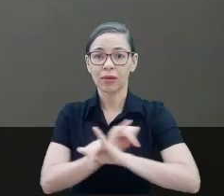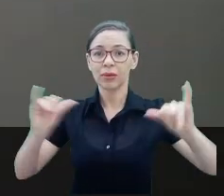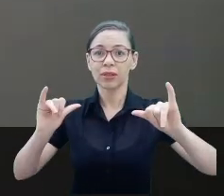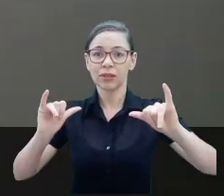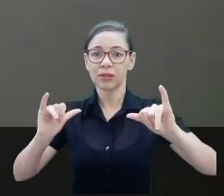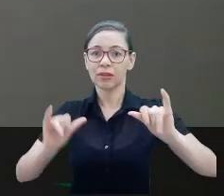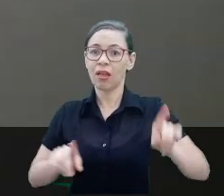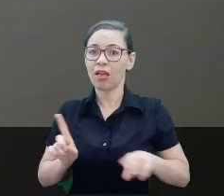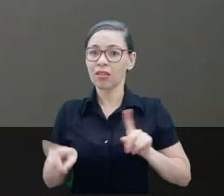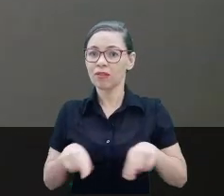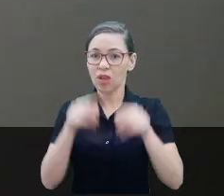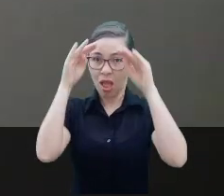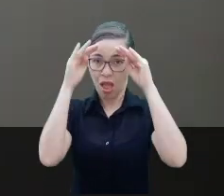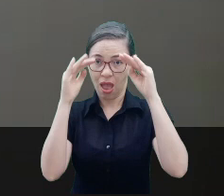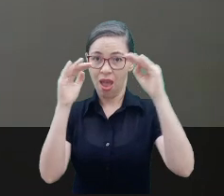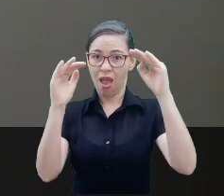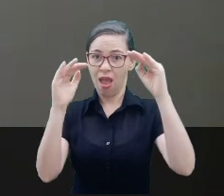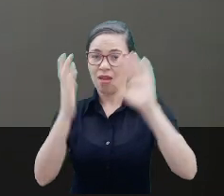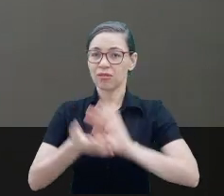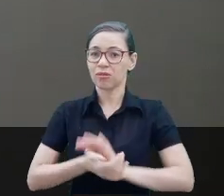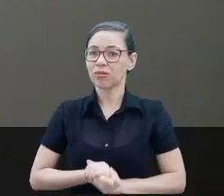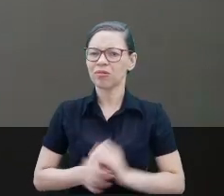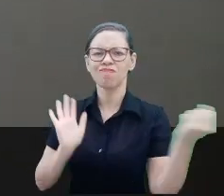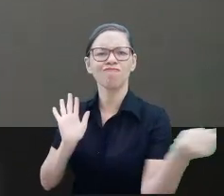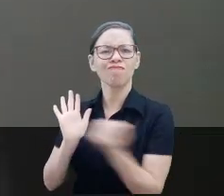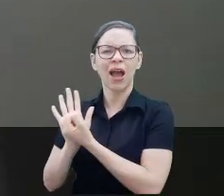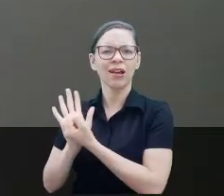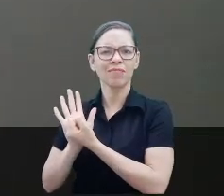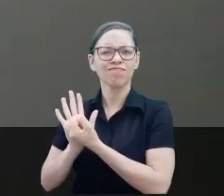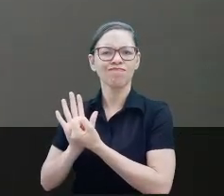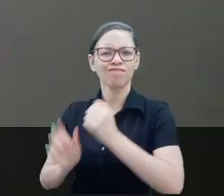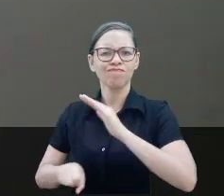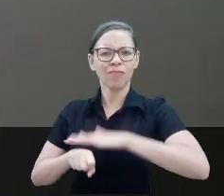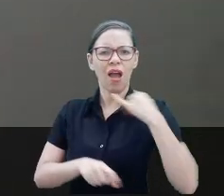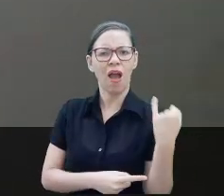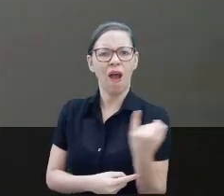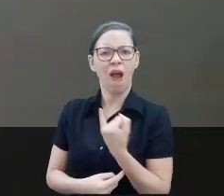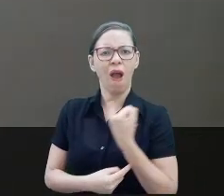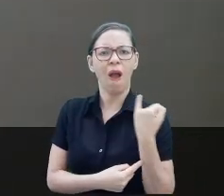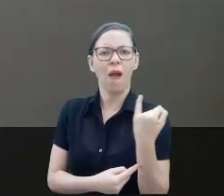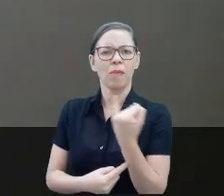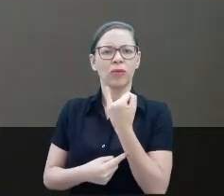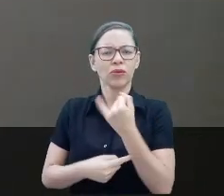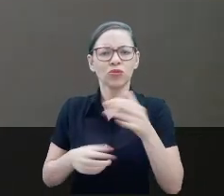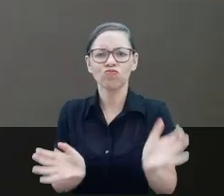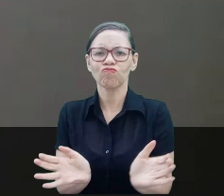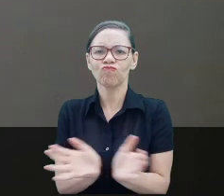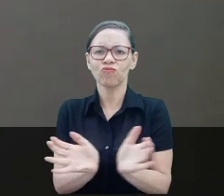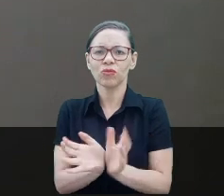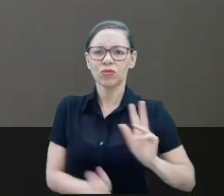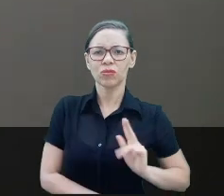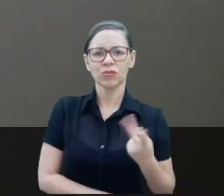Então, isso foi um ato de cunho nacional, um dos maiores atos assim da população trans de se